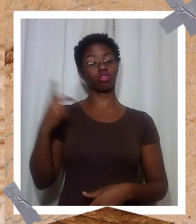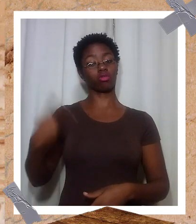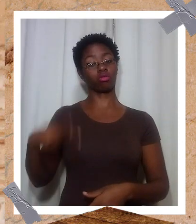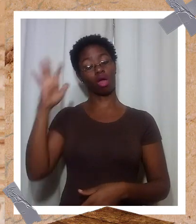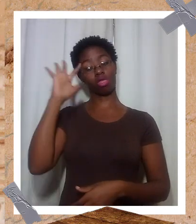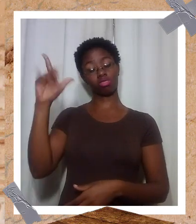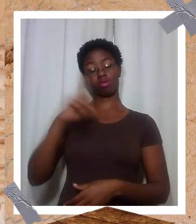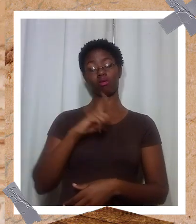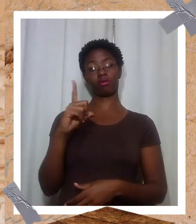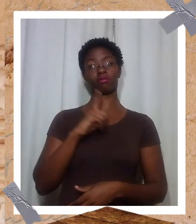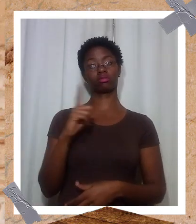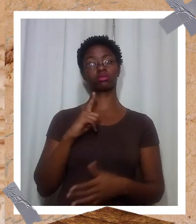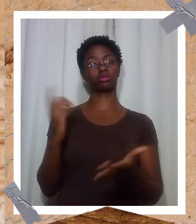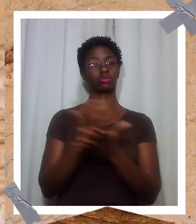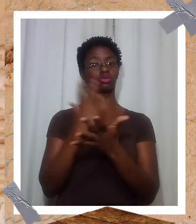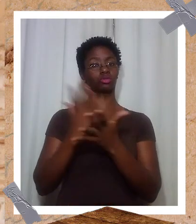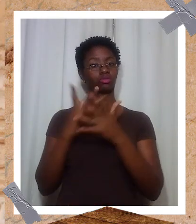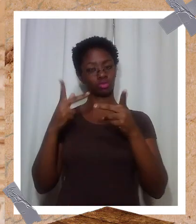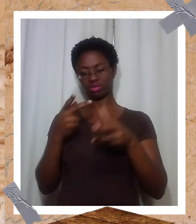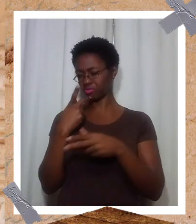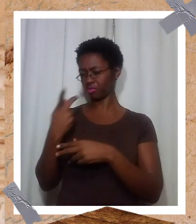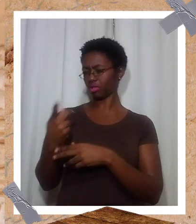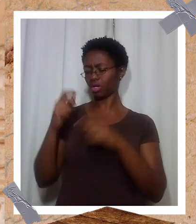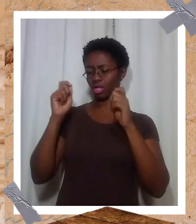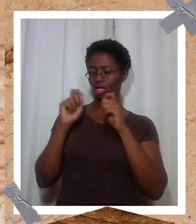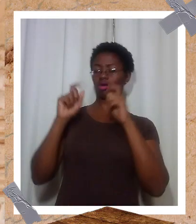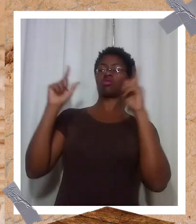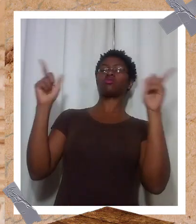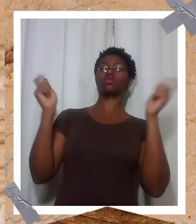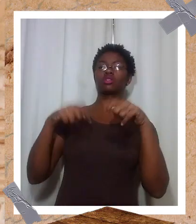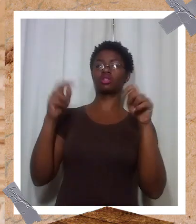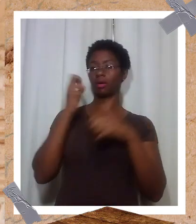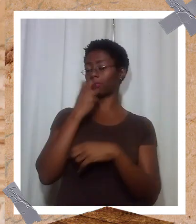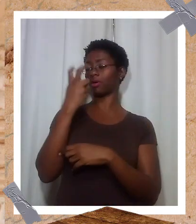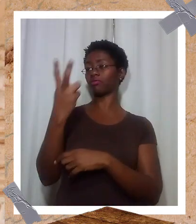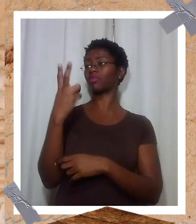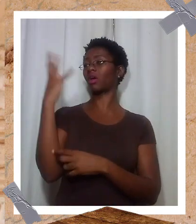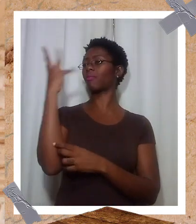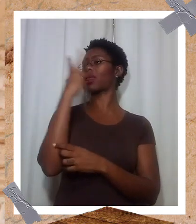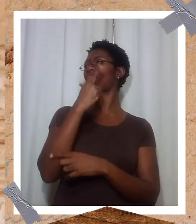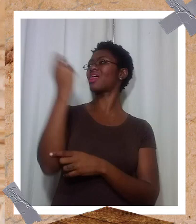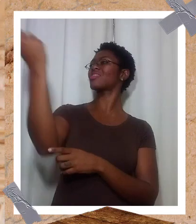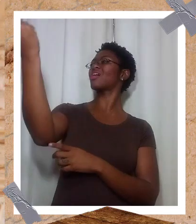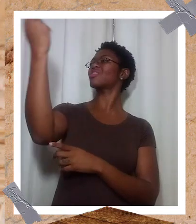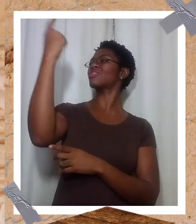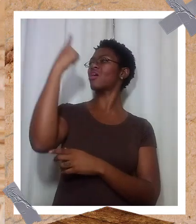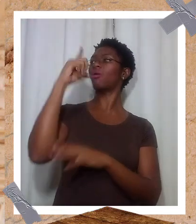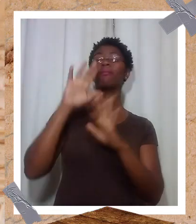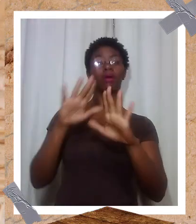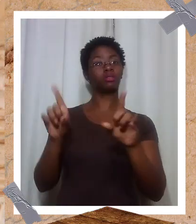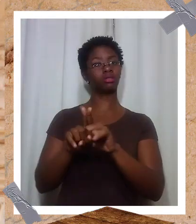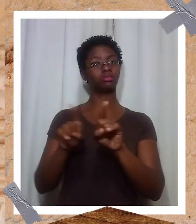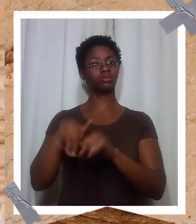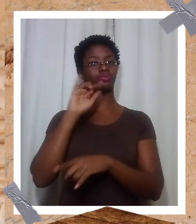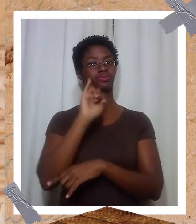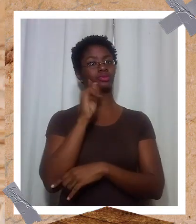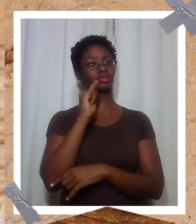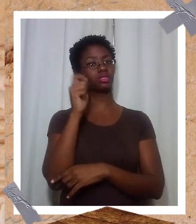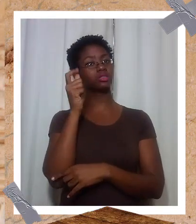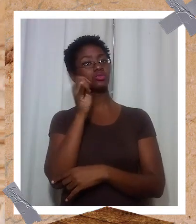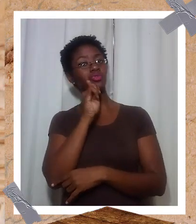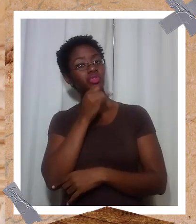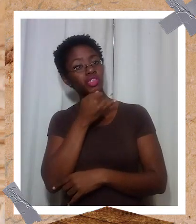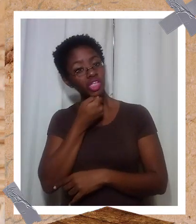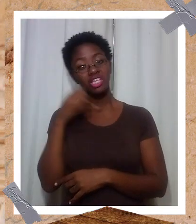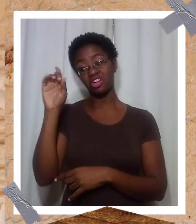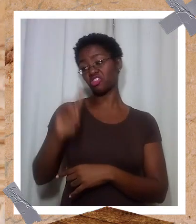no livro, onde, como você fala, quando ela acorda e consegue ver a beleza que tem o sol, mas quando ela também narra a tristeza de não ter